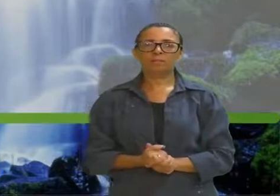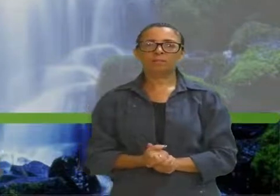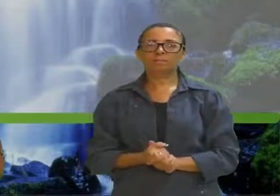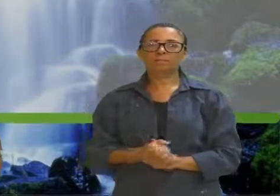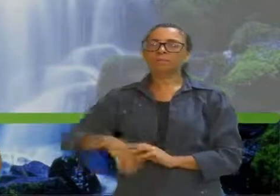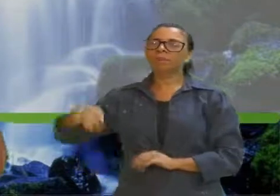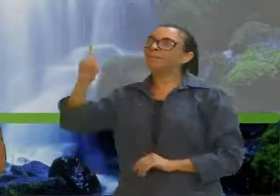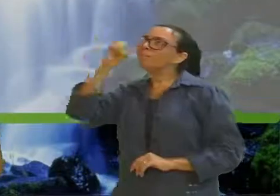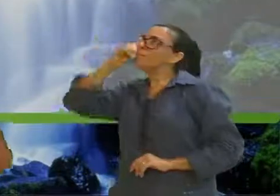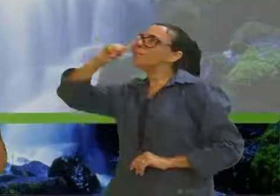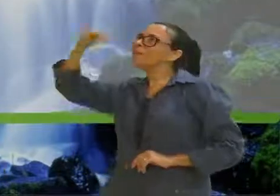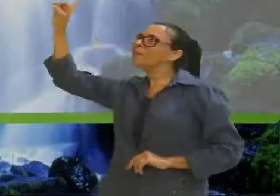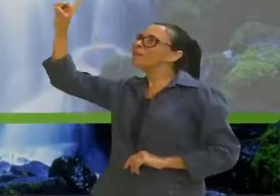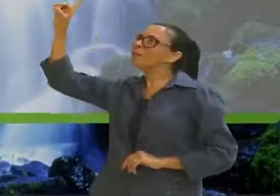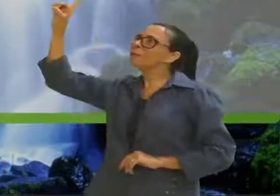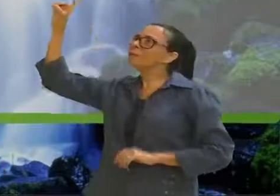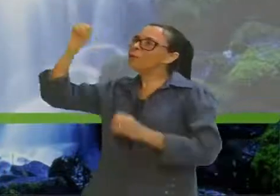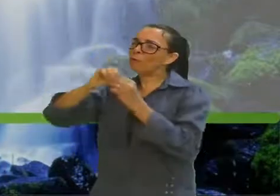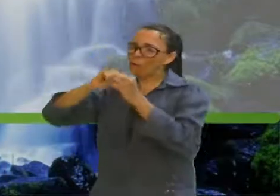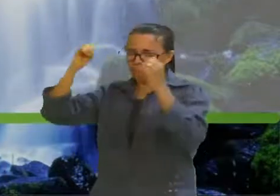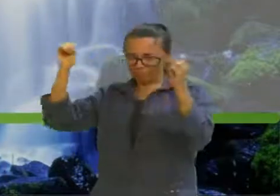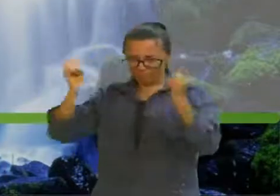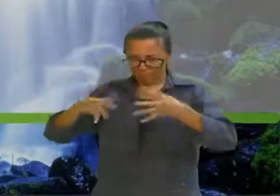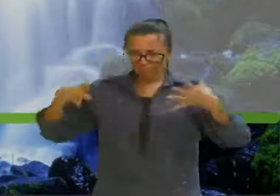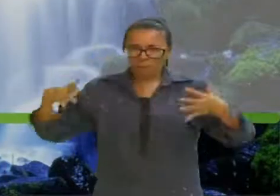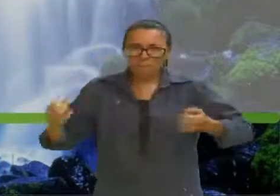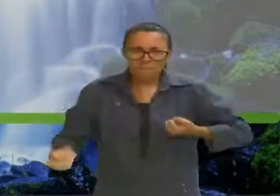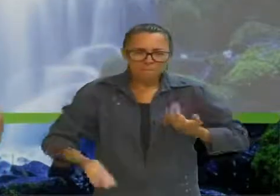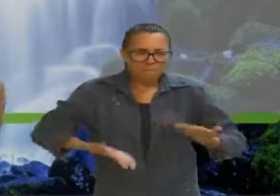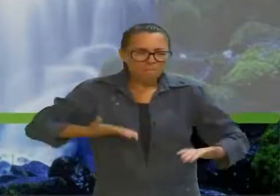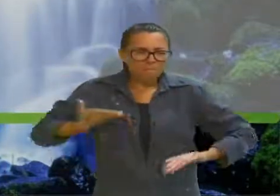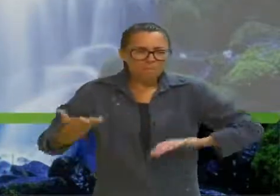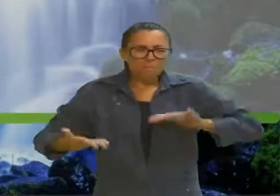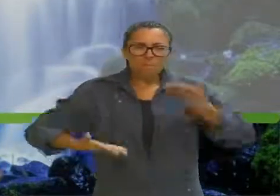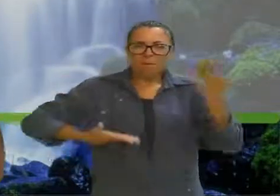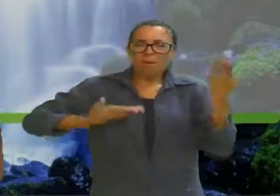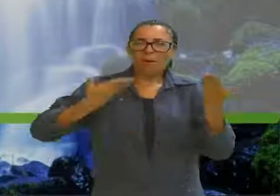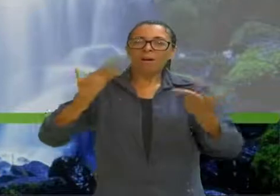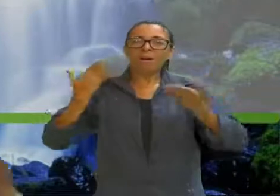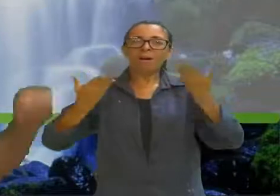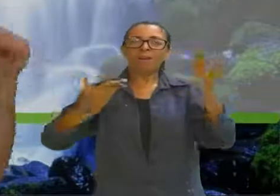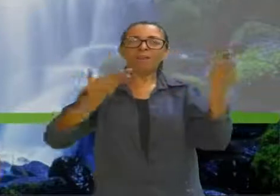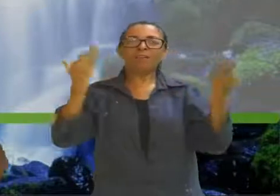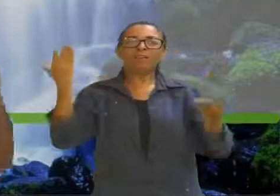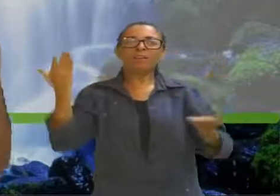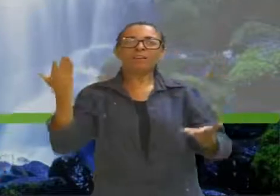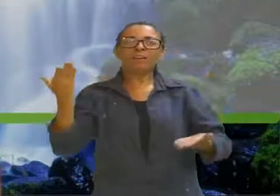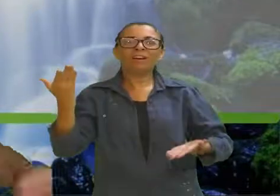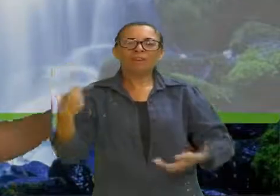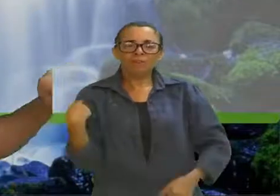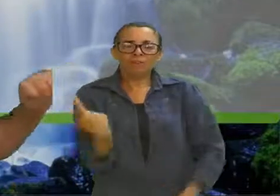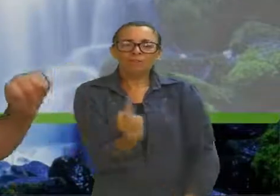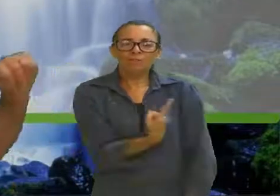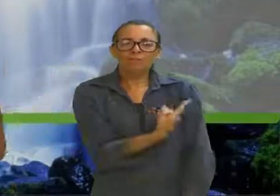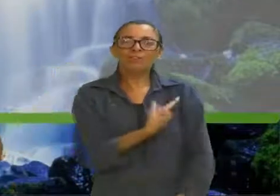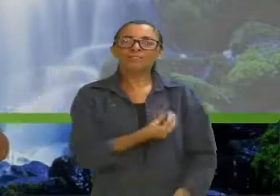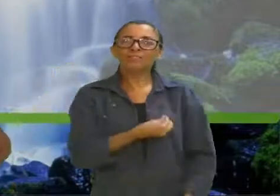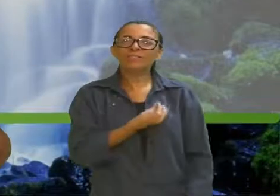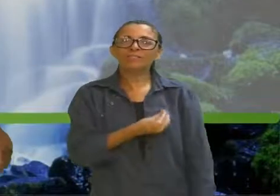agir de Deus através de mim e de você. E aí a gente vai experimentar Deus agindo por nosso intermédio